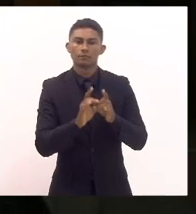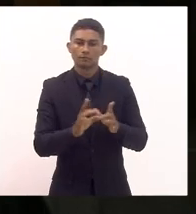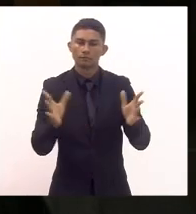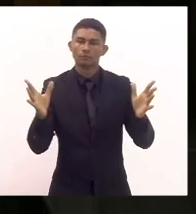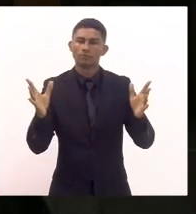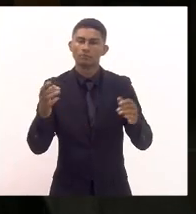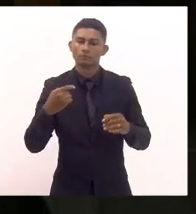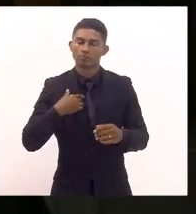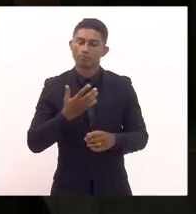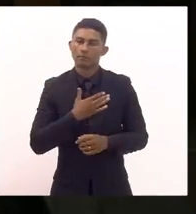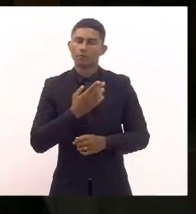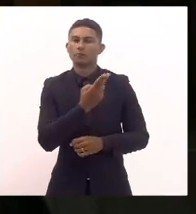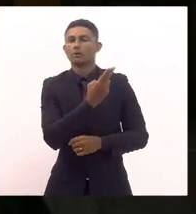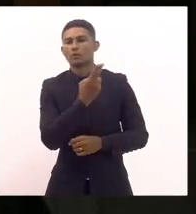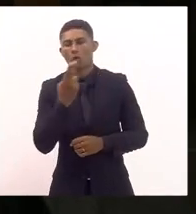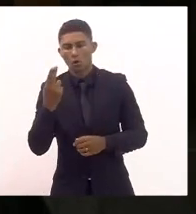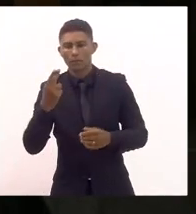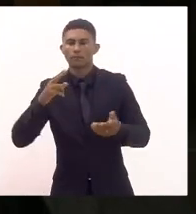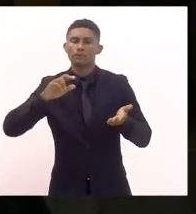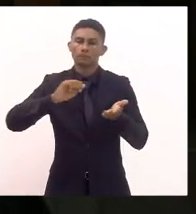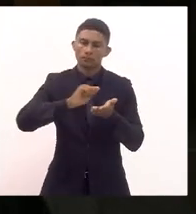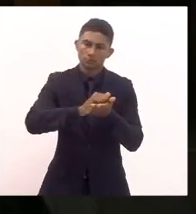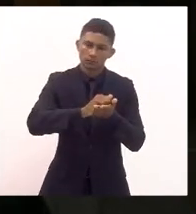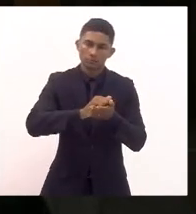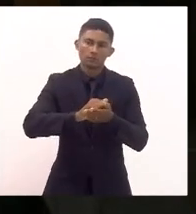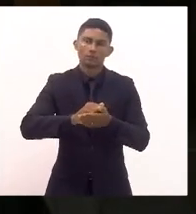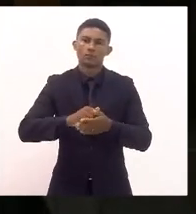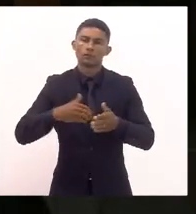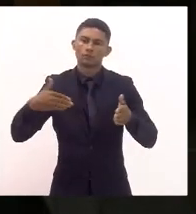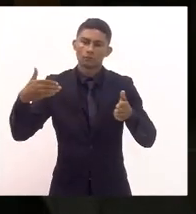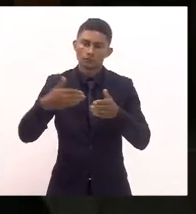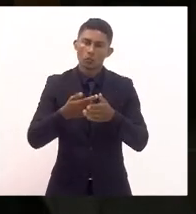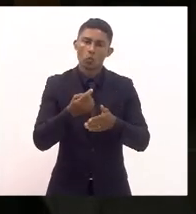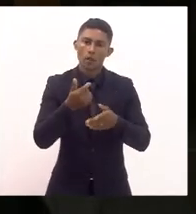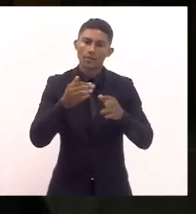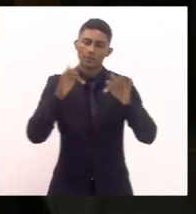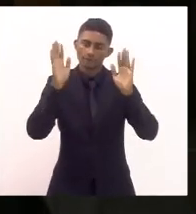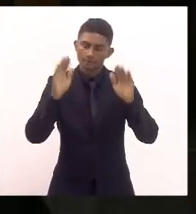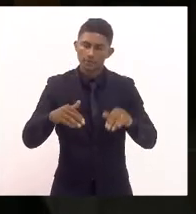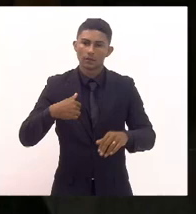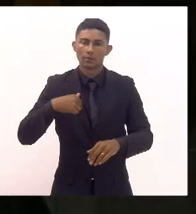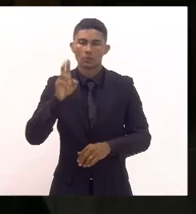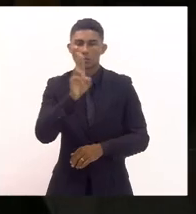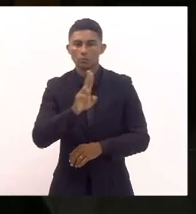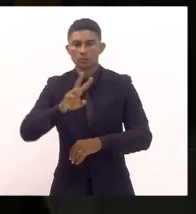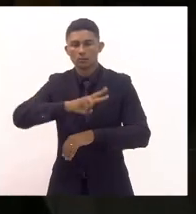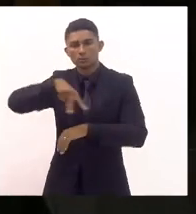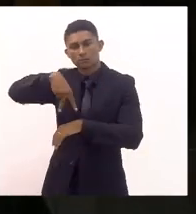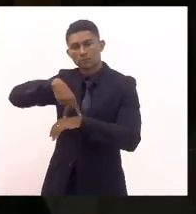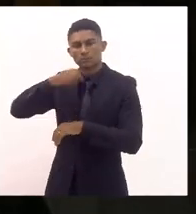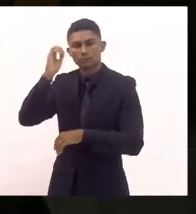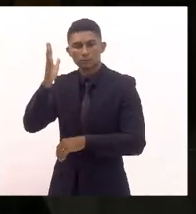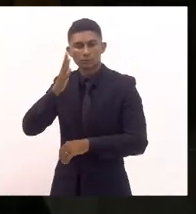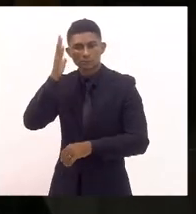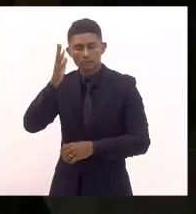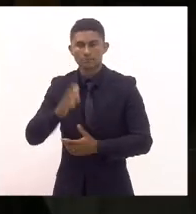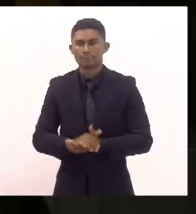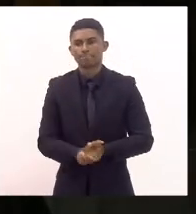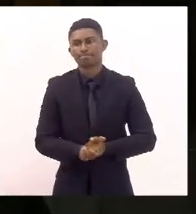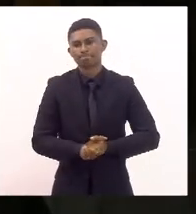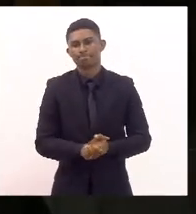colocação do nosso nome nos 45 minutos do segundo tempo para fazer o uso da palavra nesta Tribuna